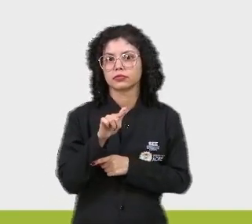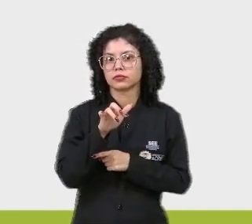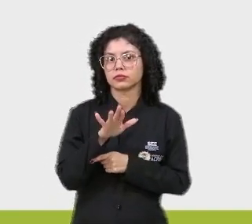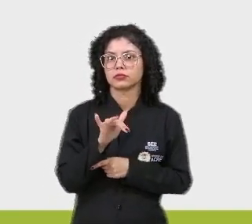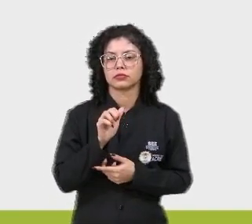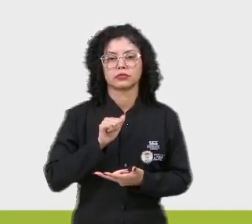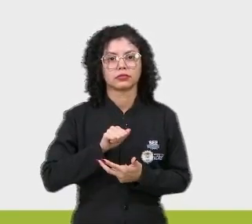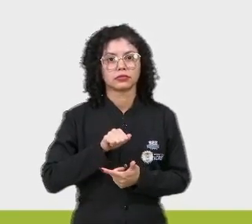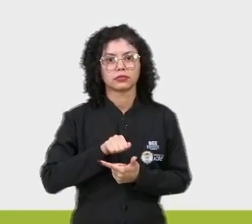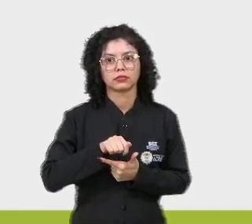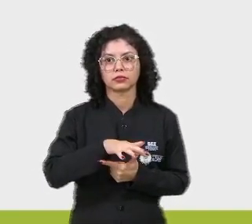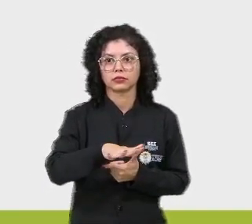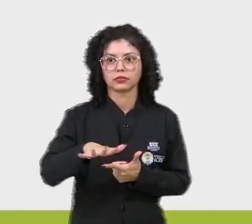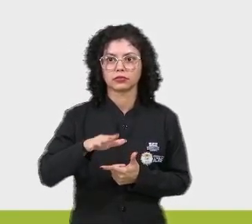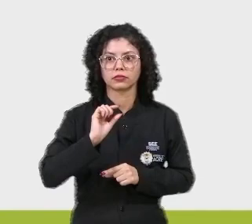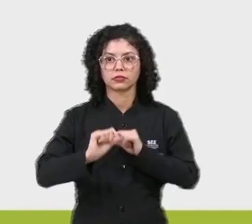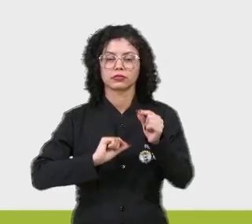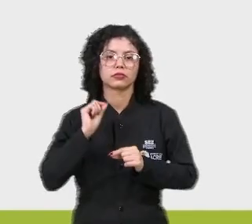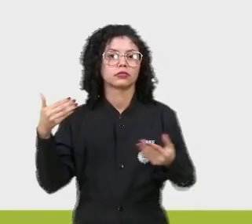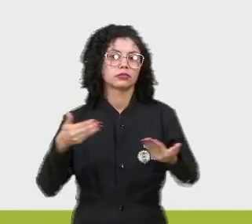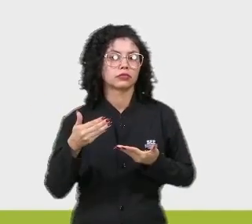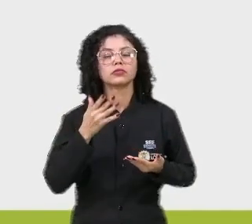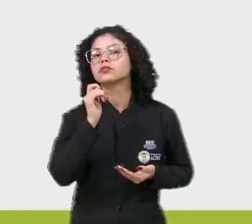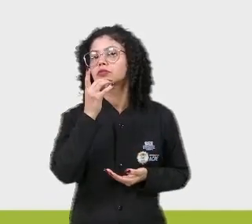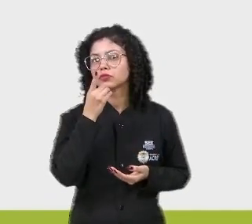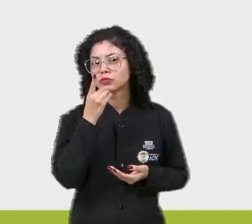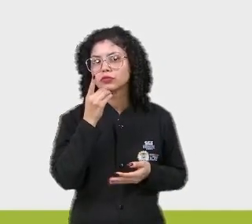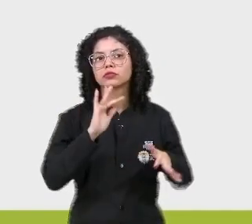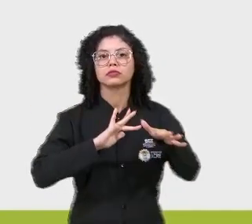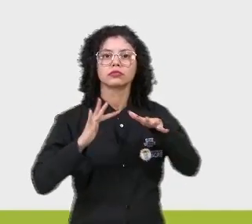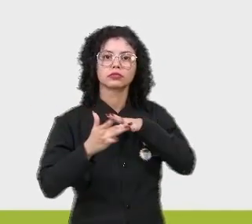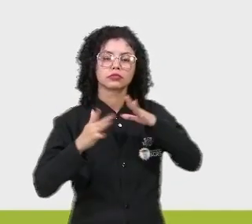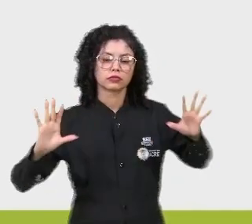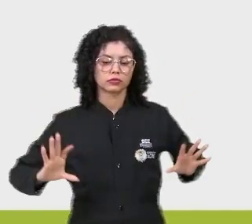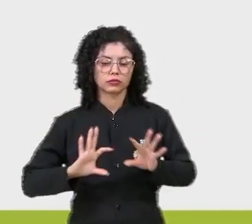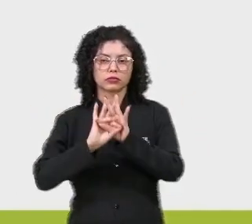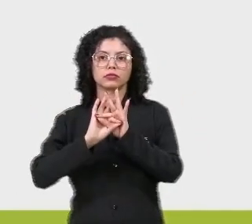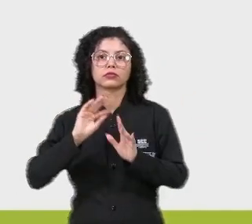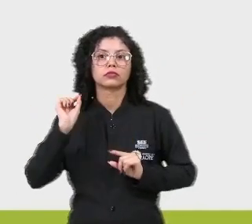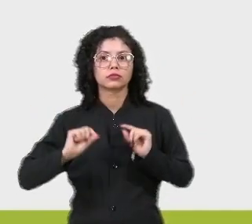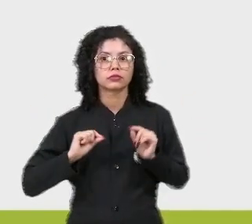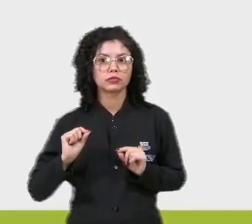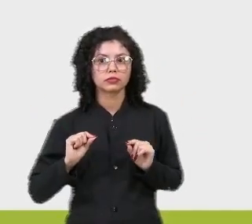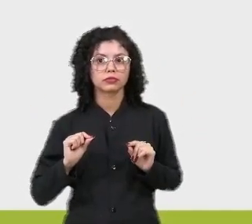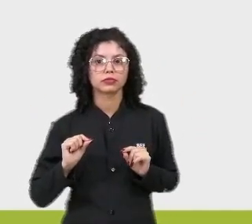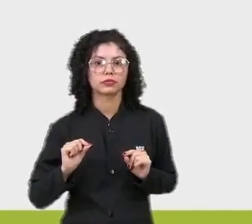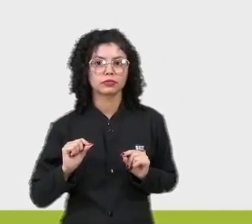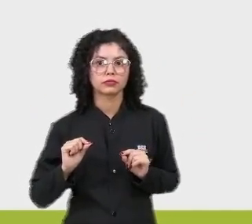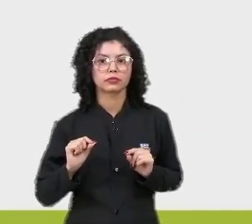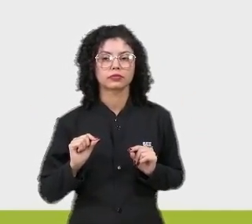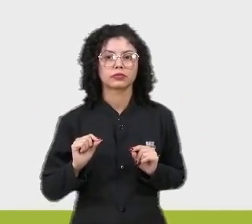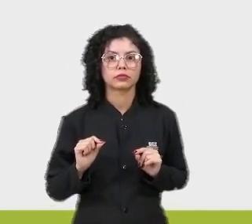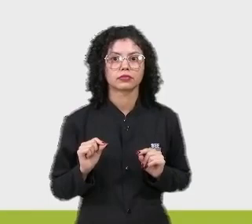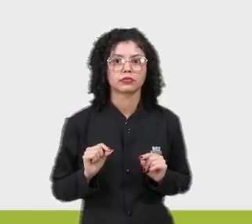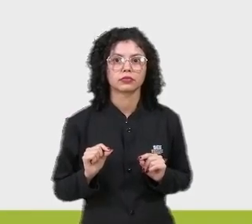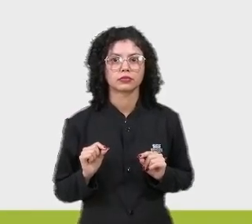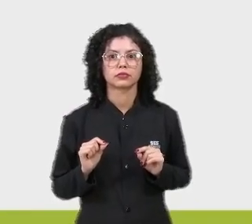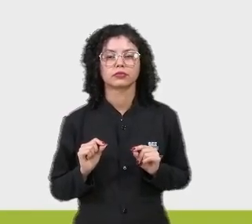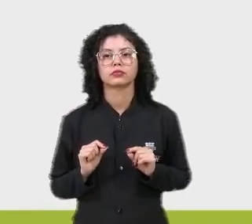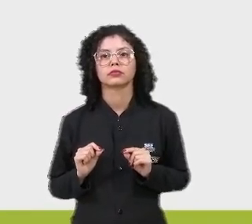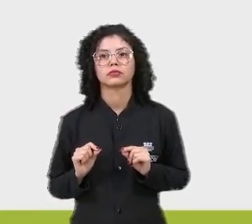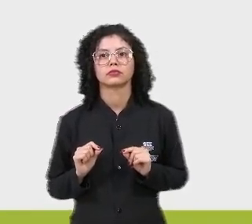né quando você lê rede social hoje em dia você já associa a a quê aos as